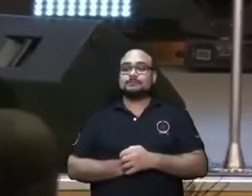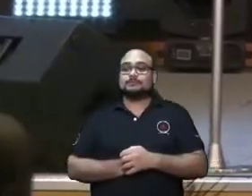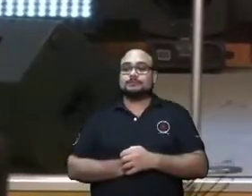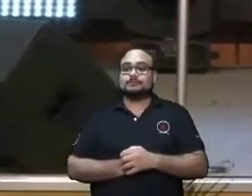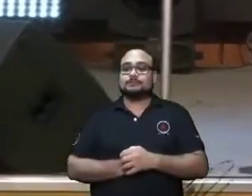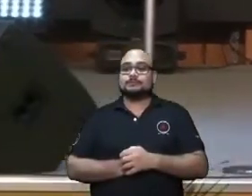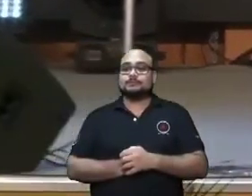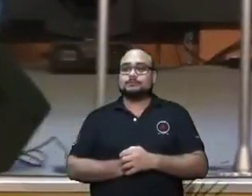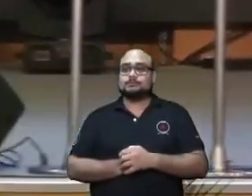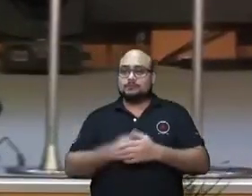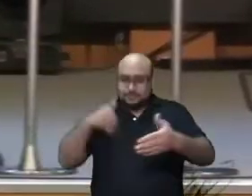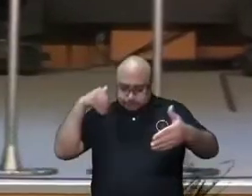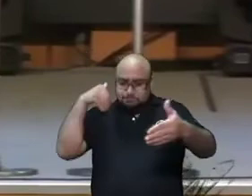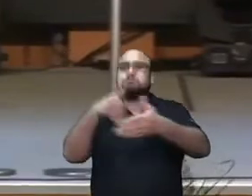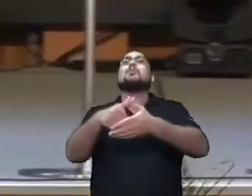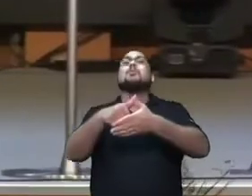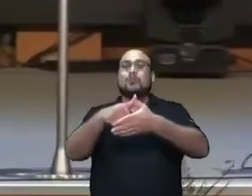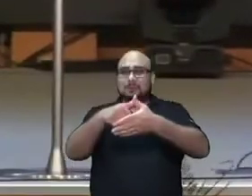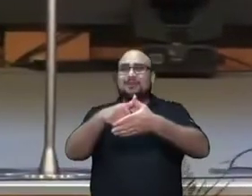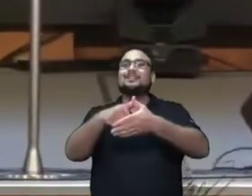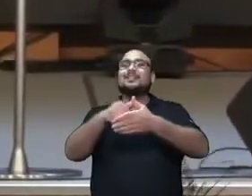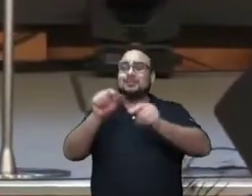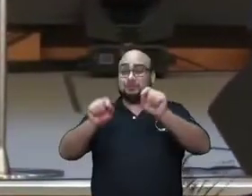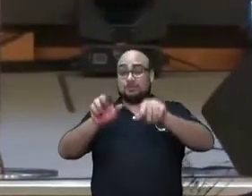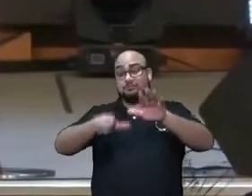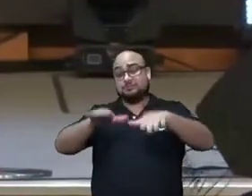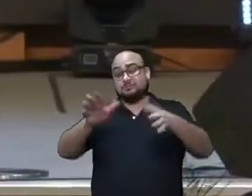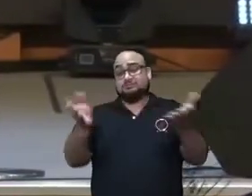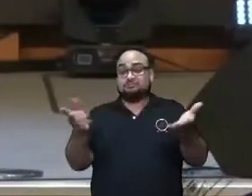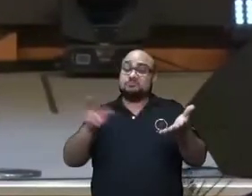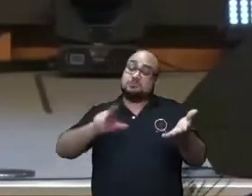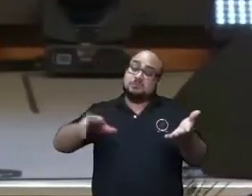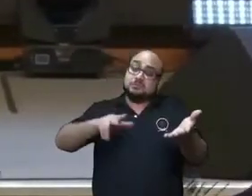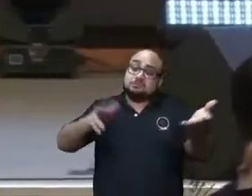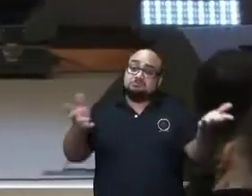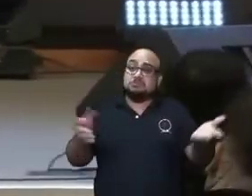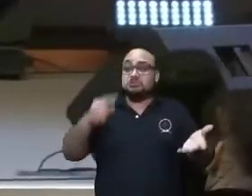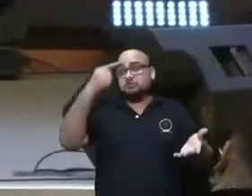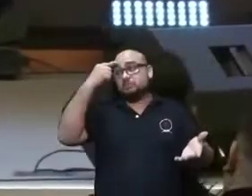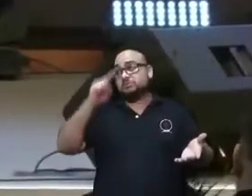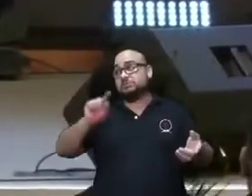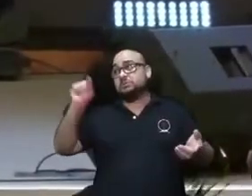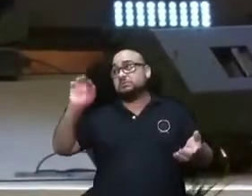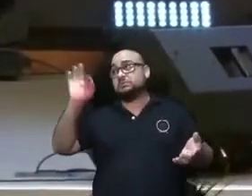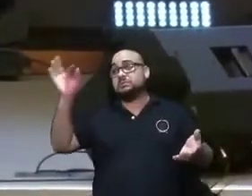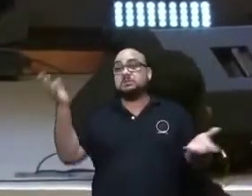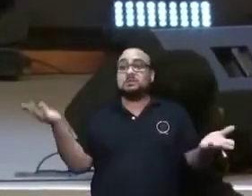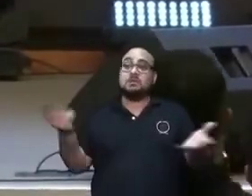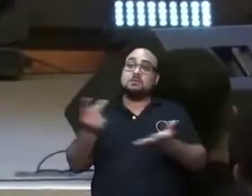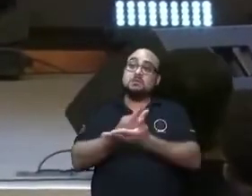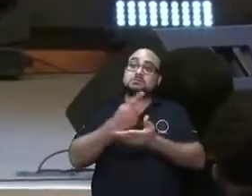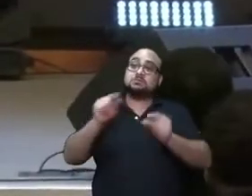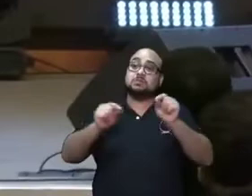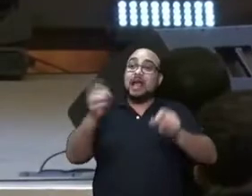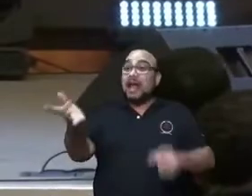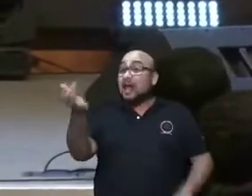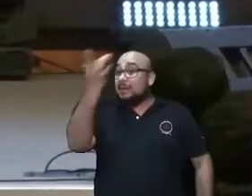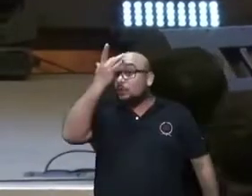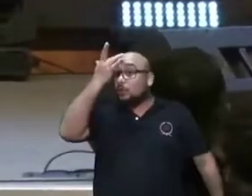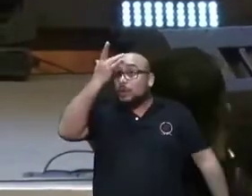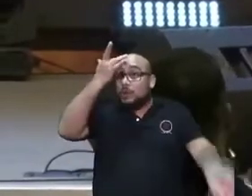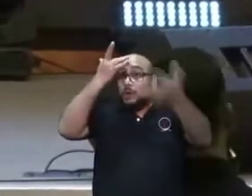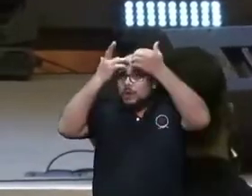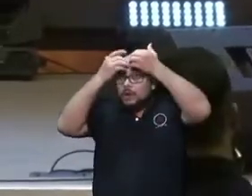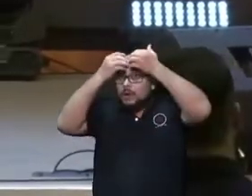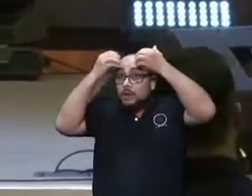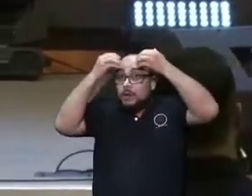dia. Talvez não seja hoje. É uma questão de maturidade. Que você vai